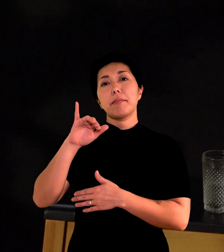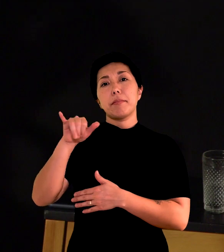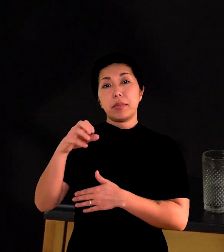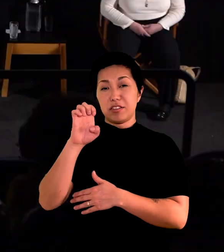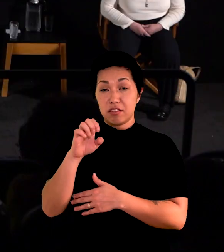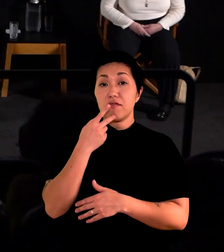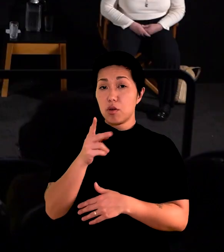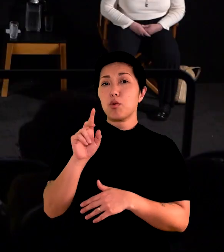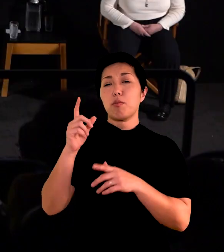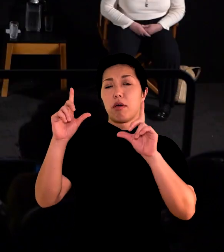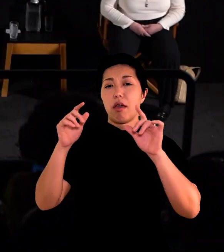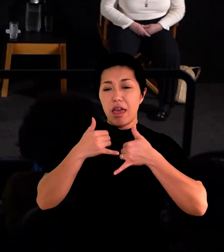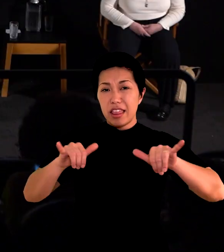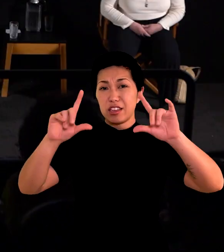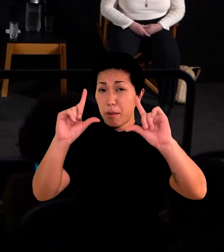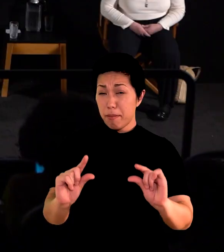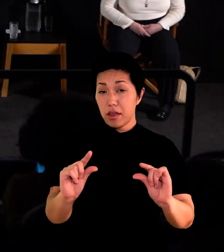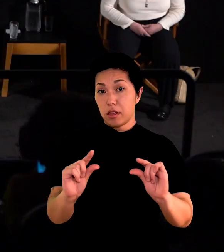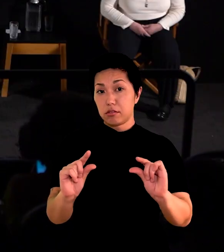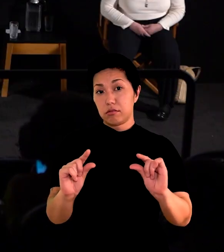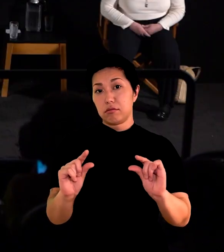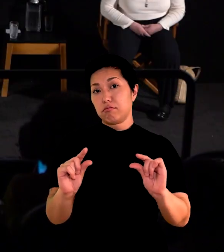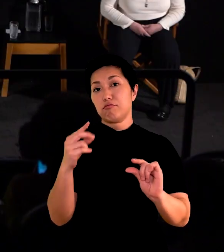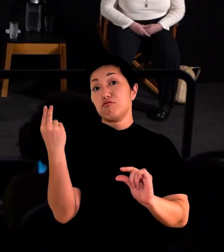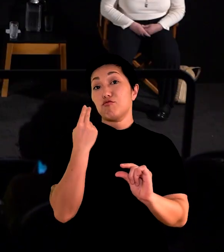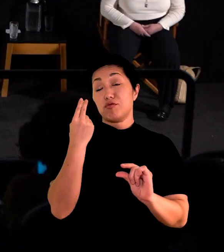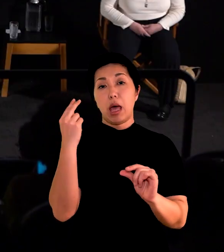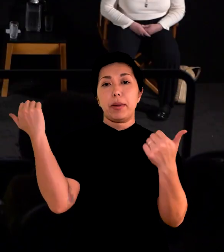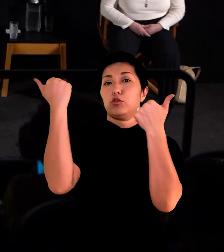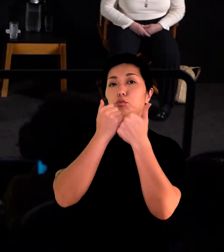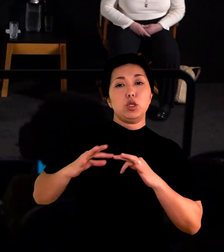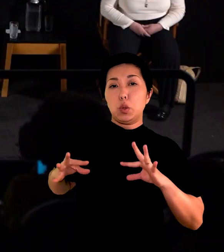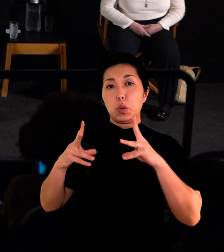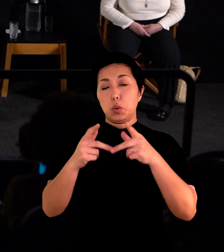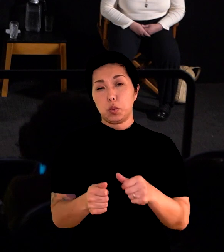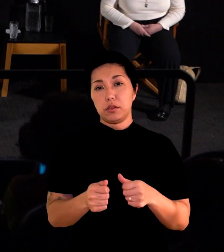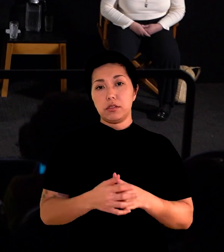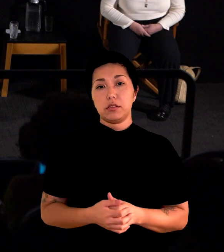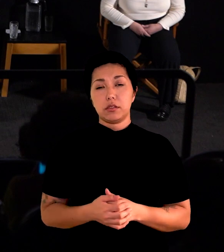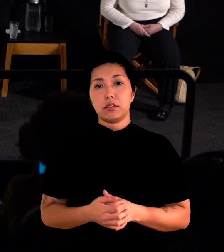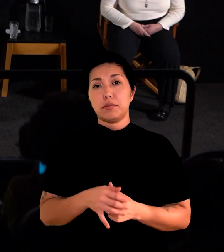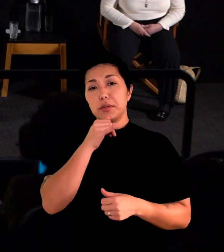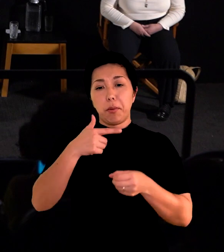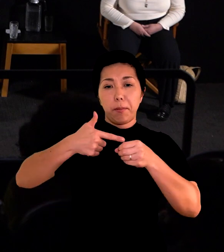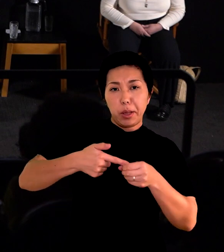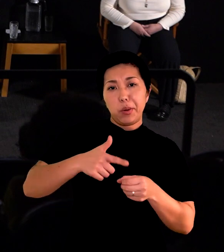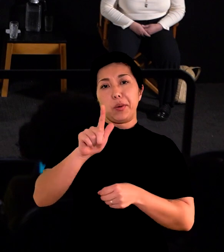de reduzir o consumo, né, porque não seria possível substituir